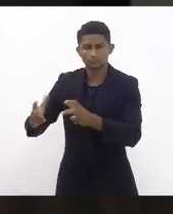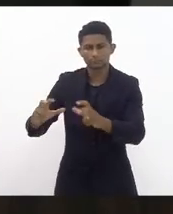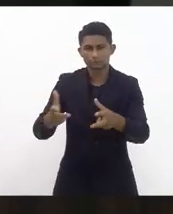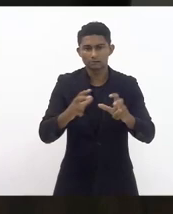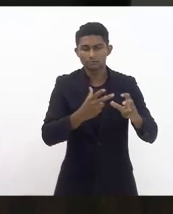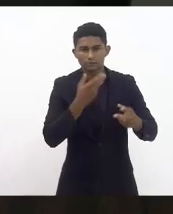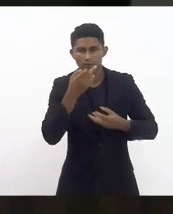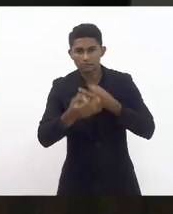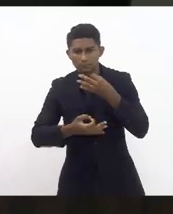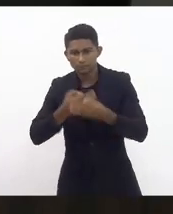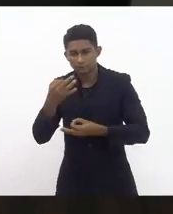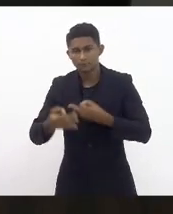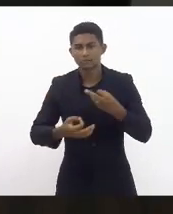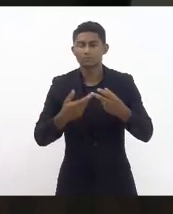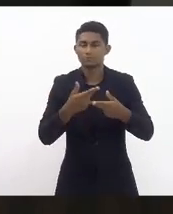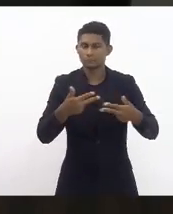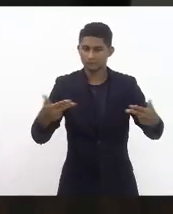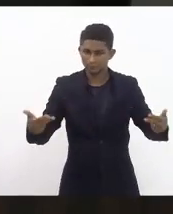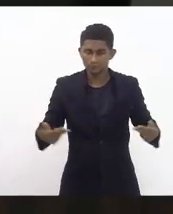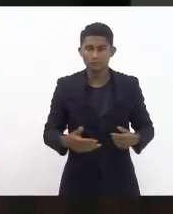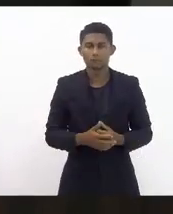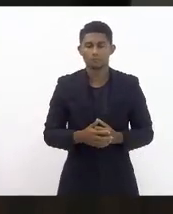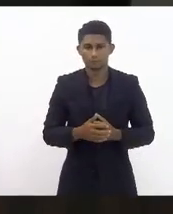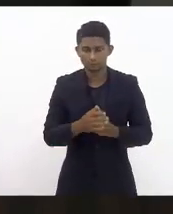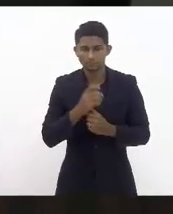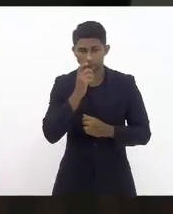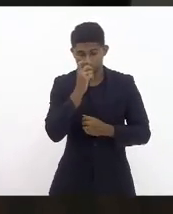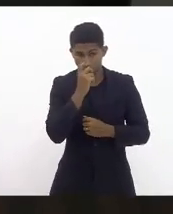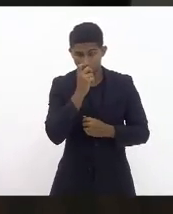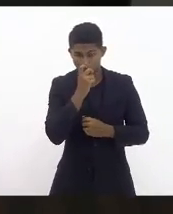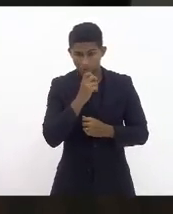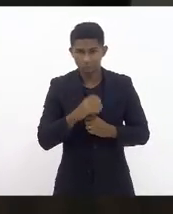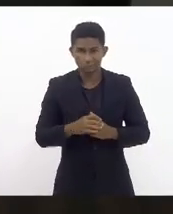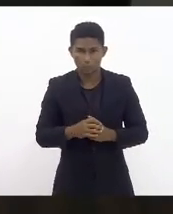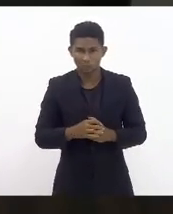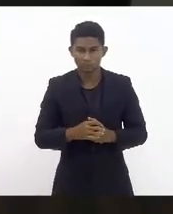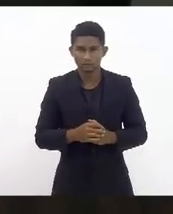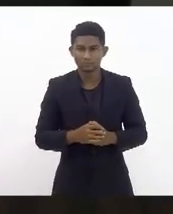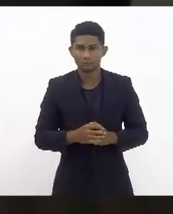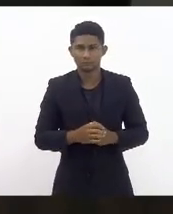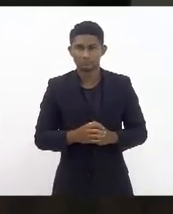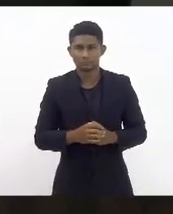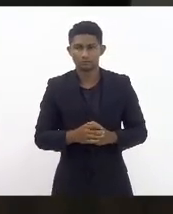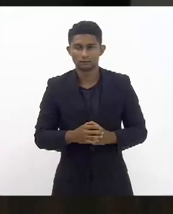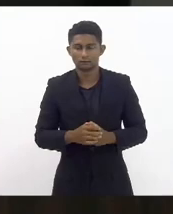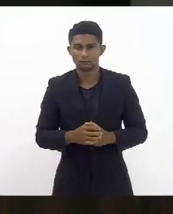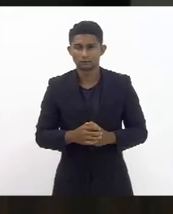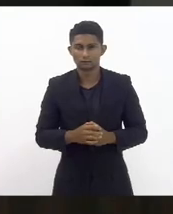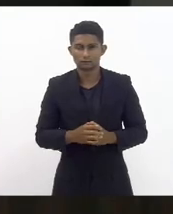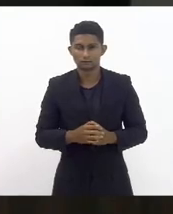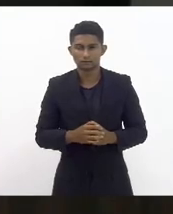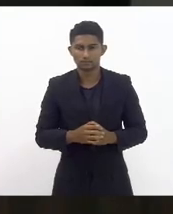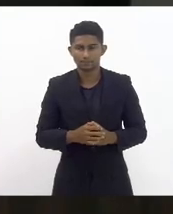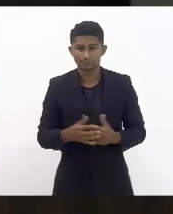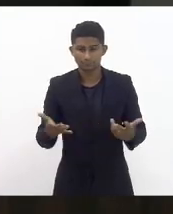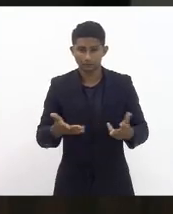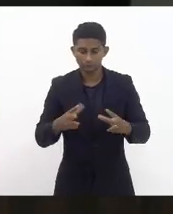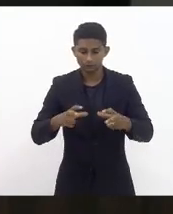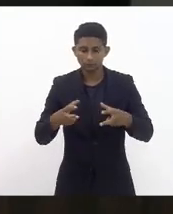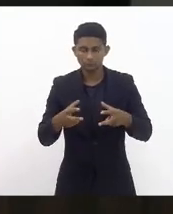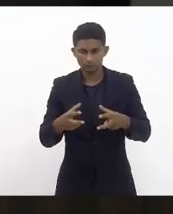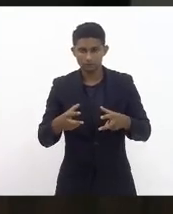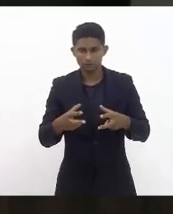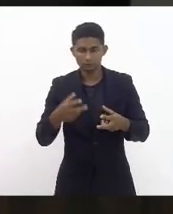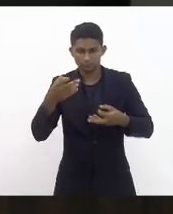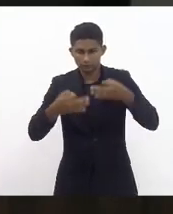de Saúde, de Assunto da Criança e do Adolescente e do Idoso, de Assuntos Municipais de Desenvolvimento Regional e de Orçamento. Para emitir parecer pela Comissão de